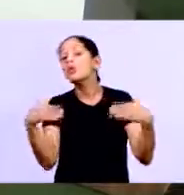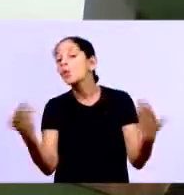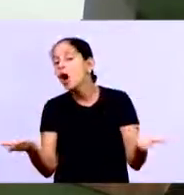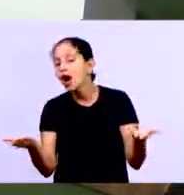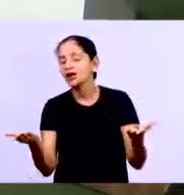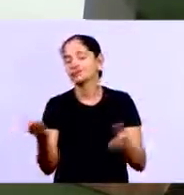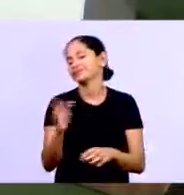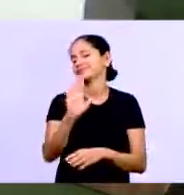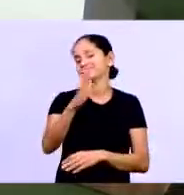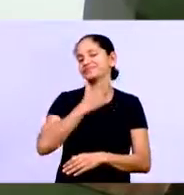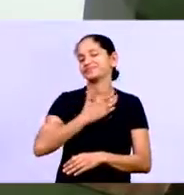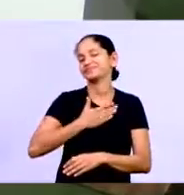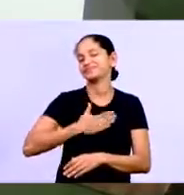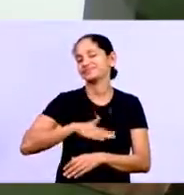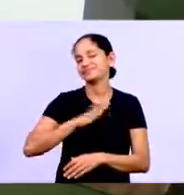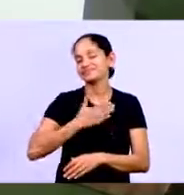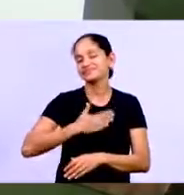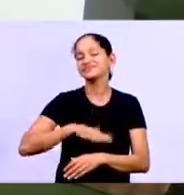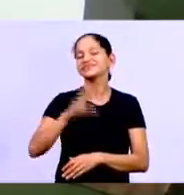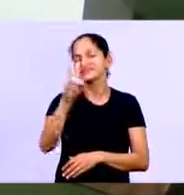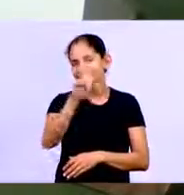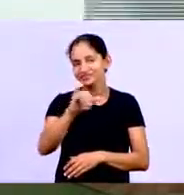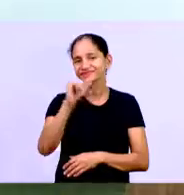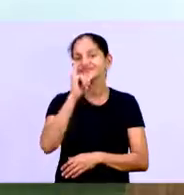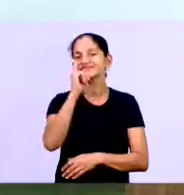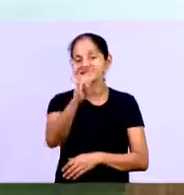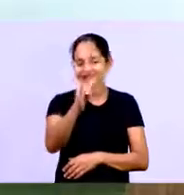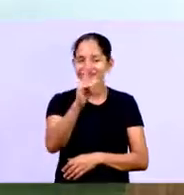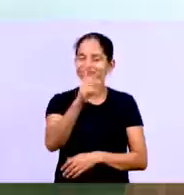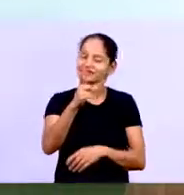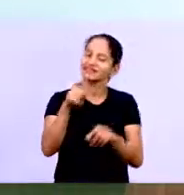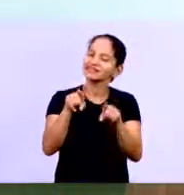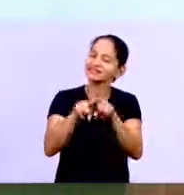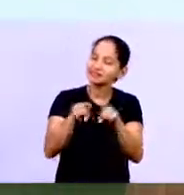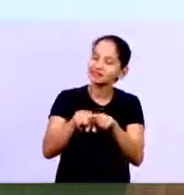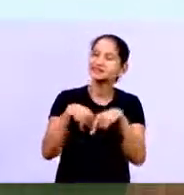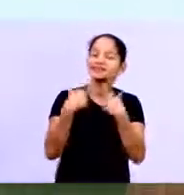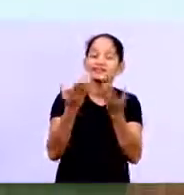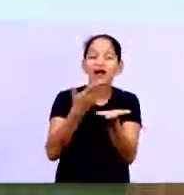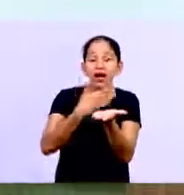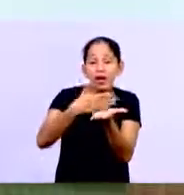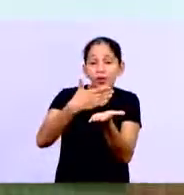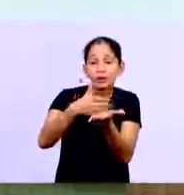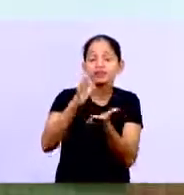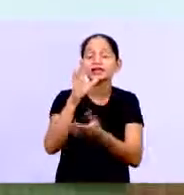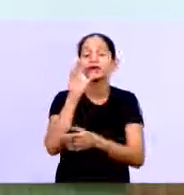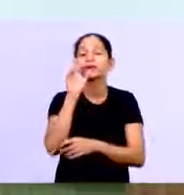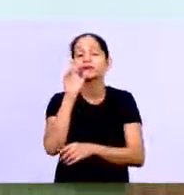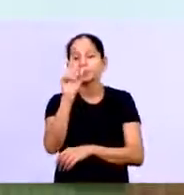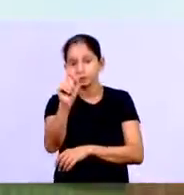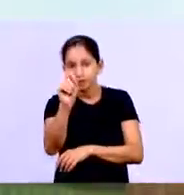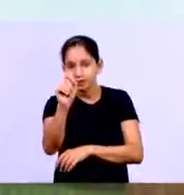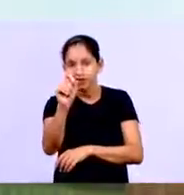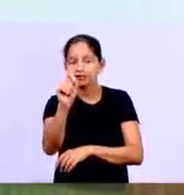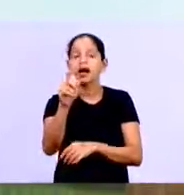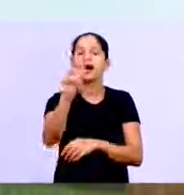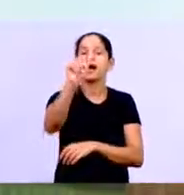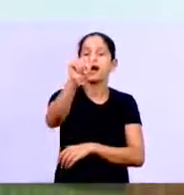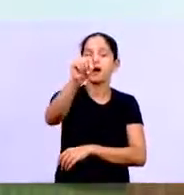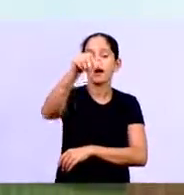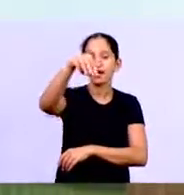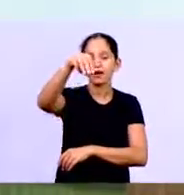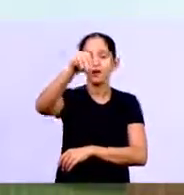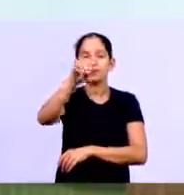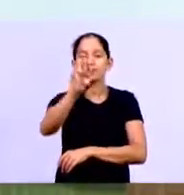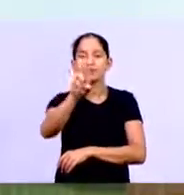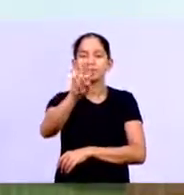ficar disperso, para ficar todo mundo participando da aula. E aí a gente vai iniciar a aula hoje, falar um pouquinho de amortização, o que vem a